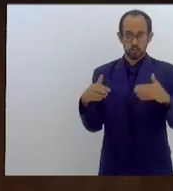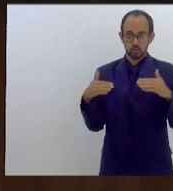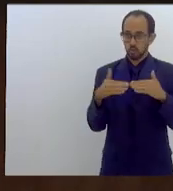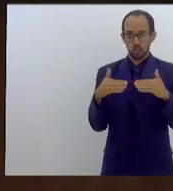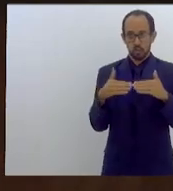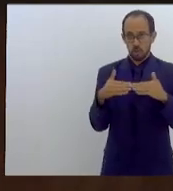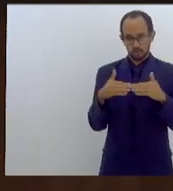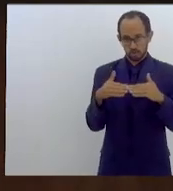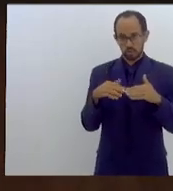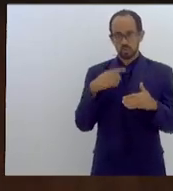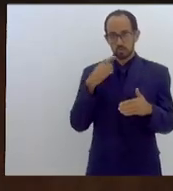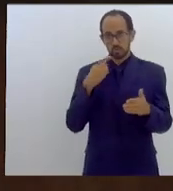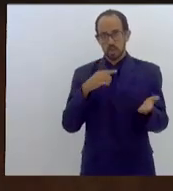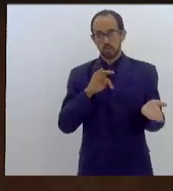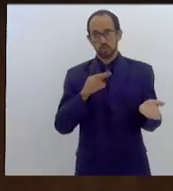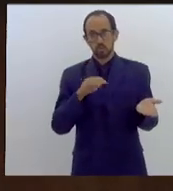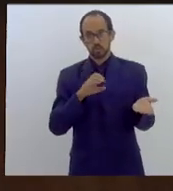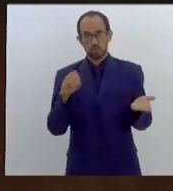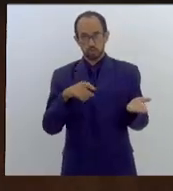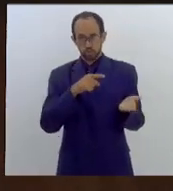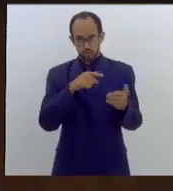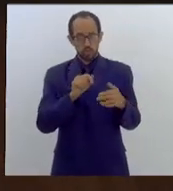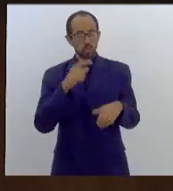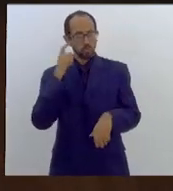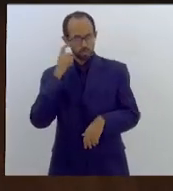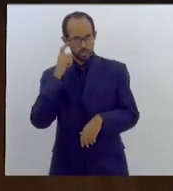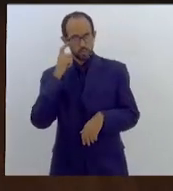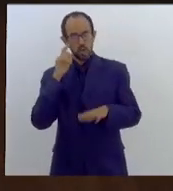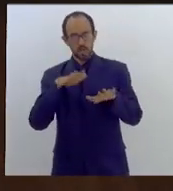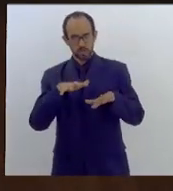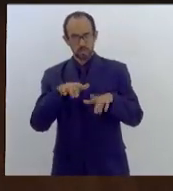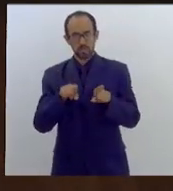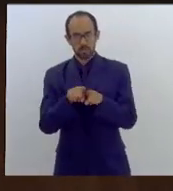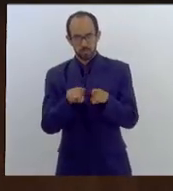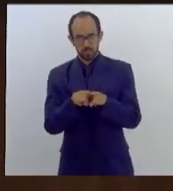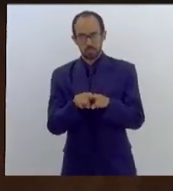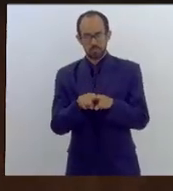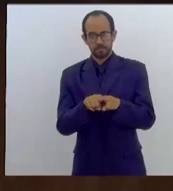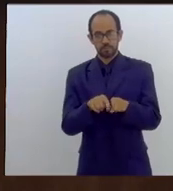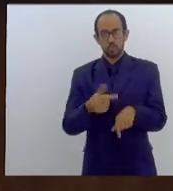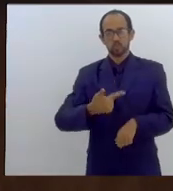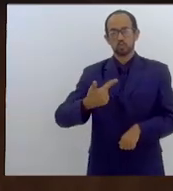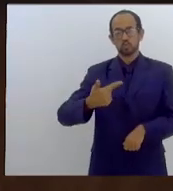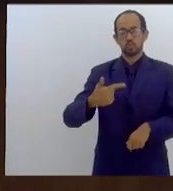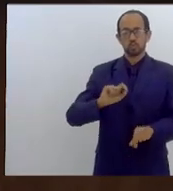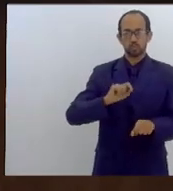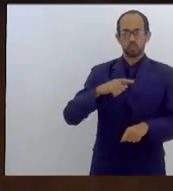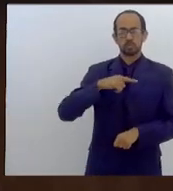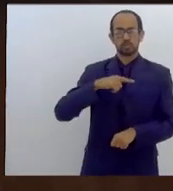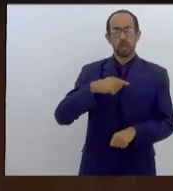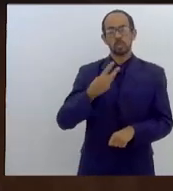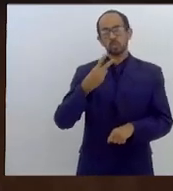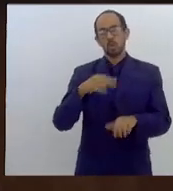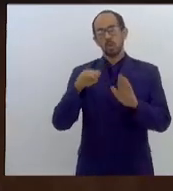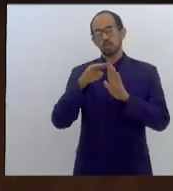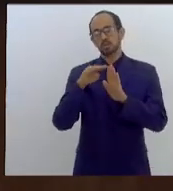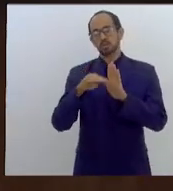Chico Machado fez essa reflexão. Dois, tem dois imóveis na